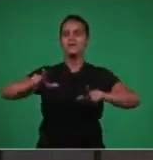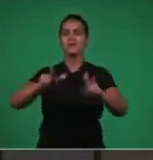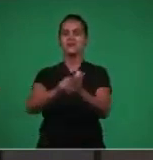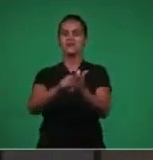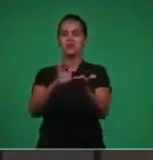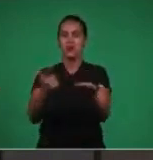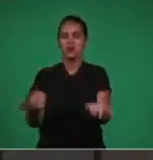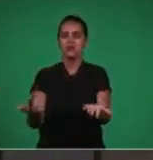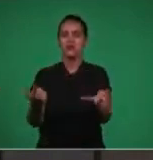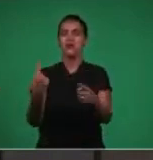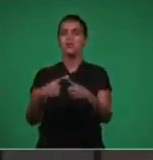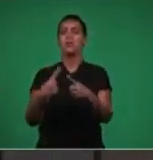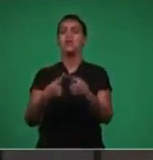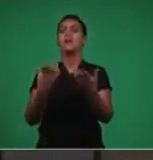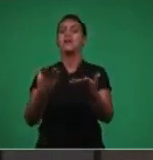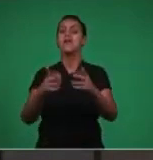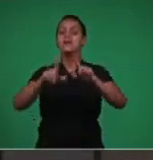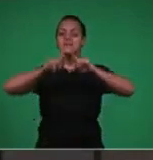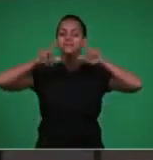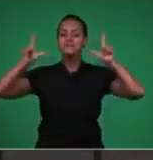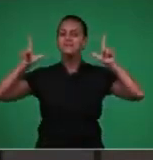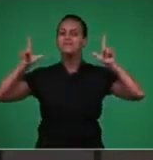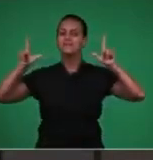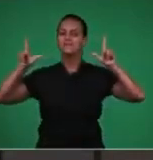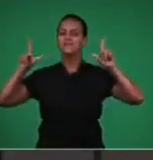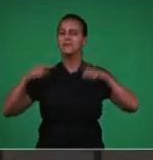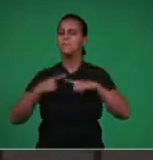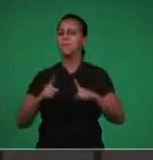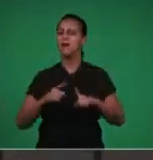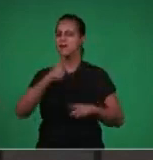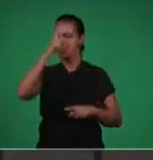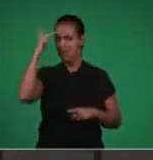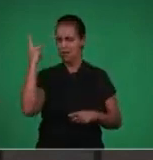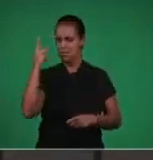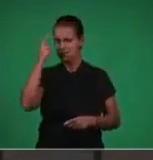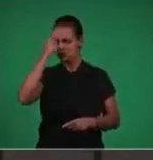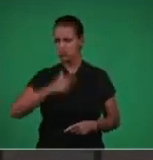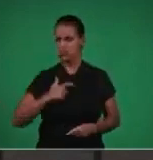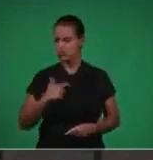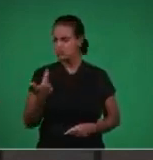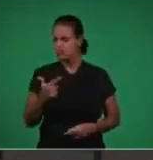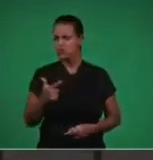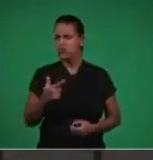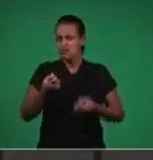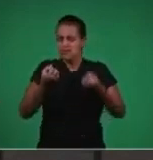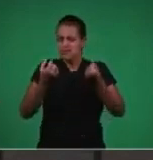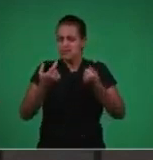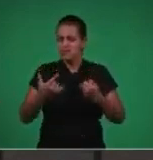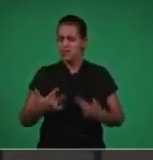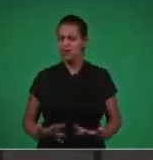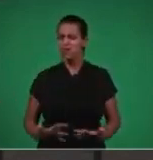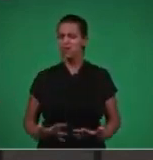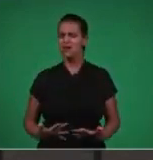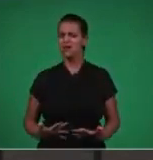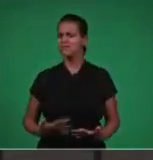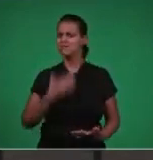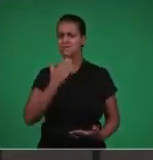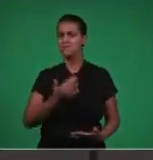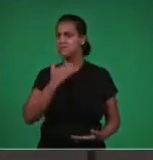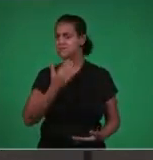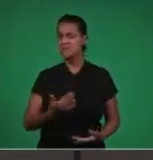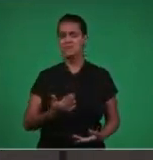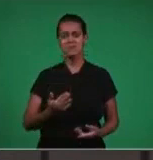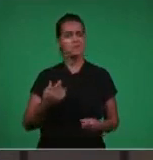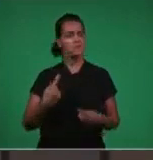se promovendo, mas ele não tem como explicar aquilo que ele não tem capacidade. Sabe por quê? Porque ele não teve